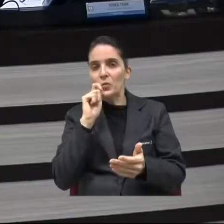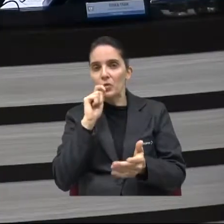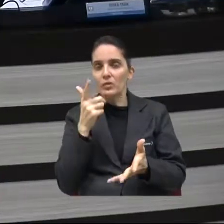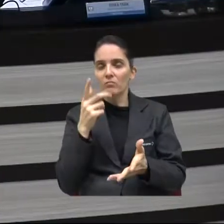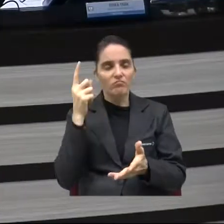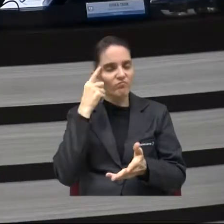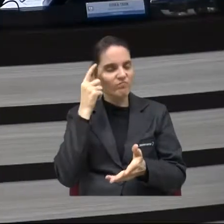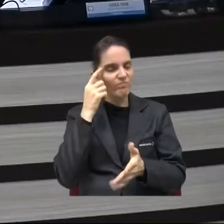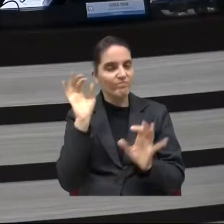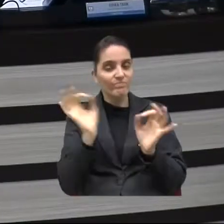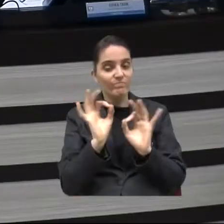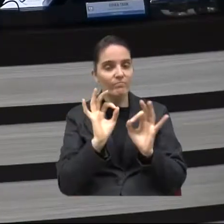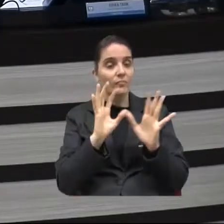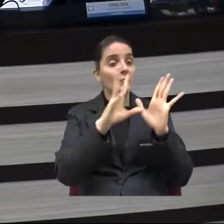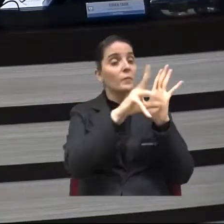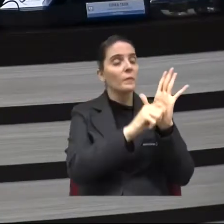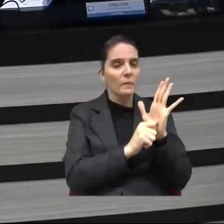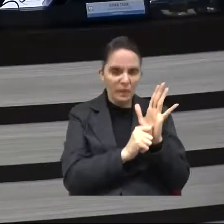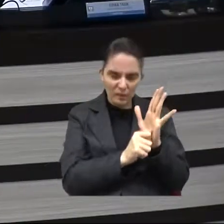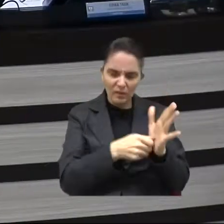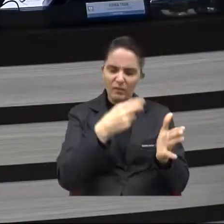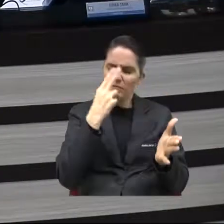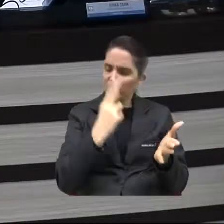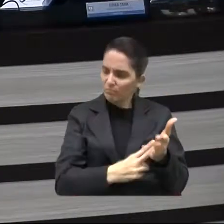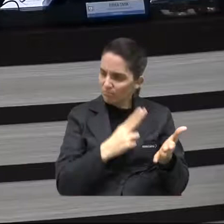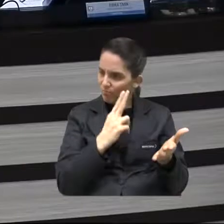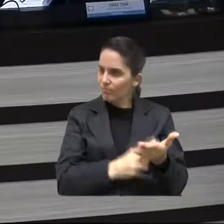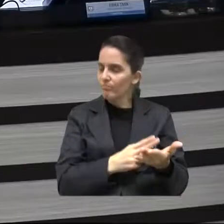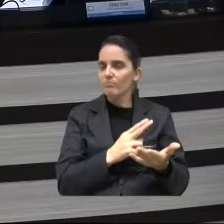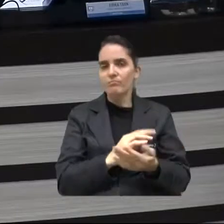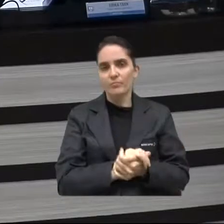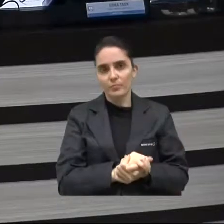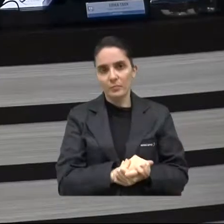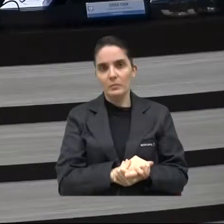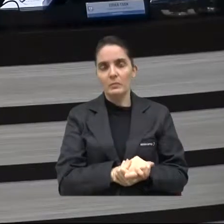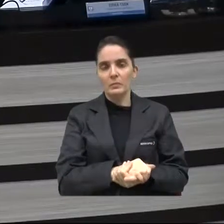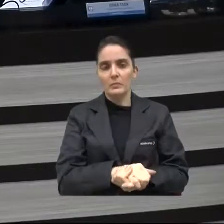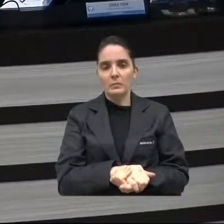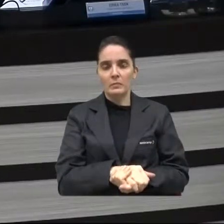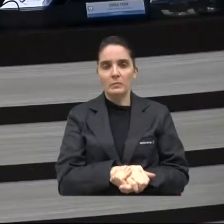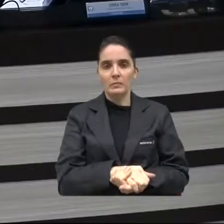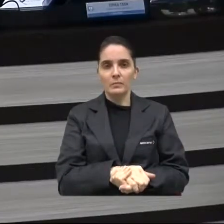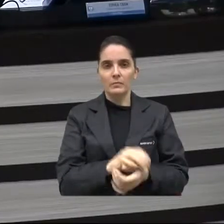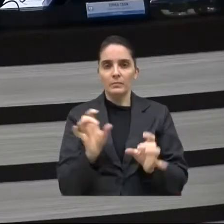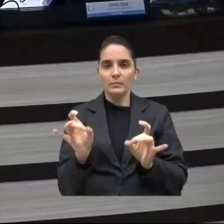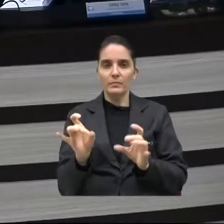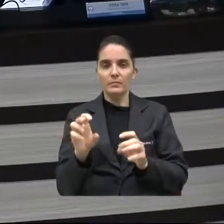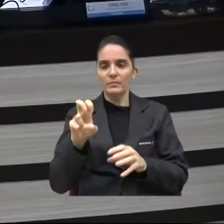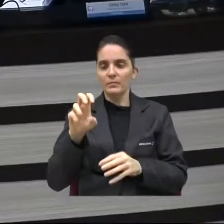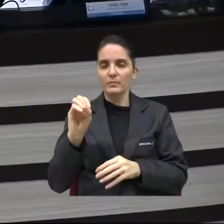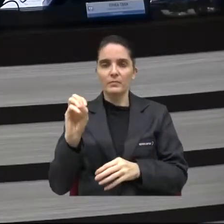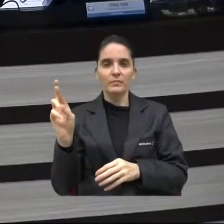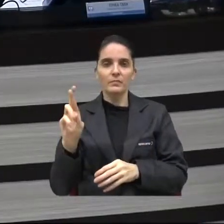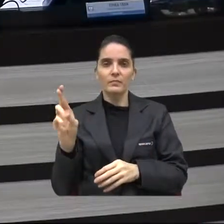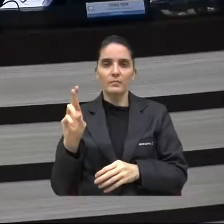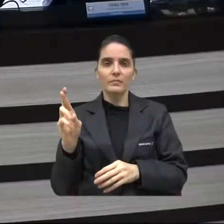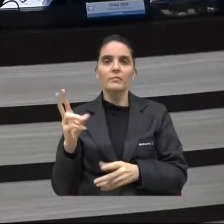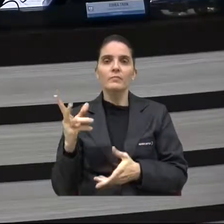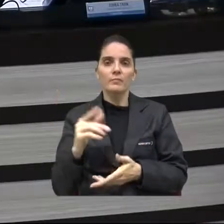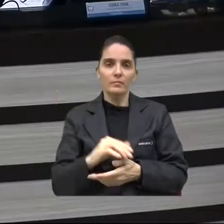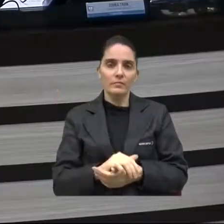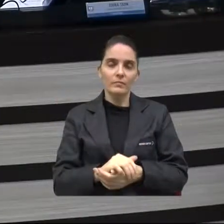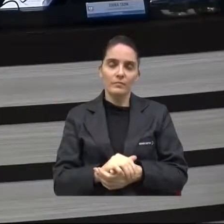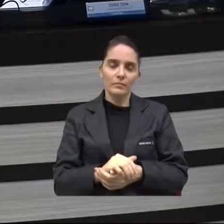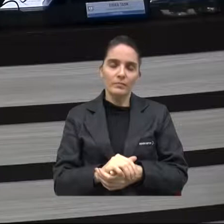pensam o prejuízo que eles vão dar para a empresa. Não pensam. Isso aí vende por R$50, um negócio que nem você